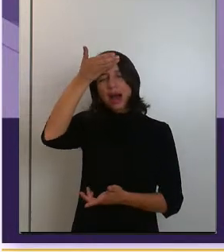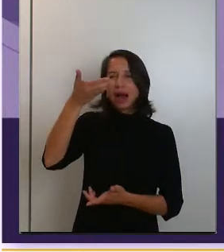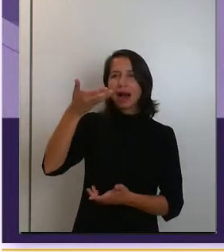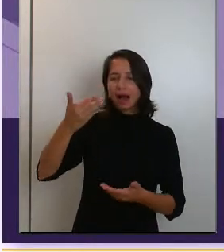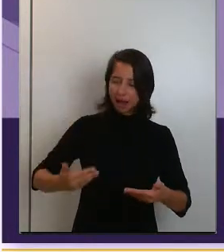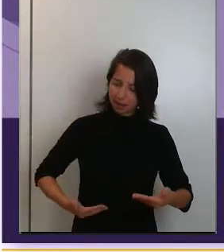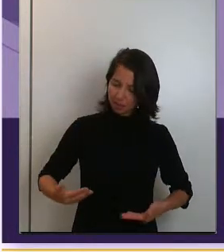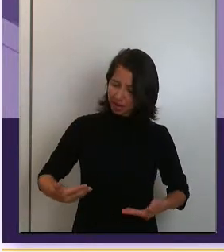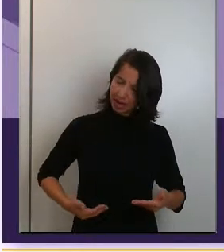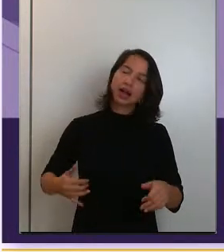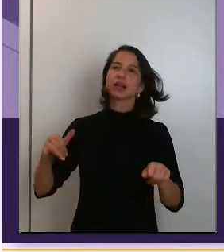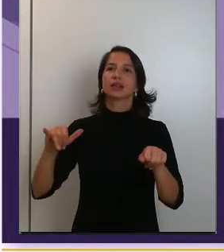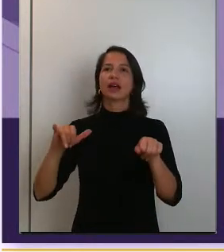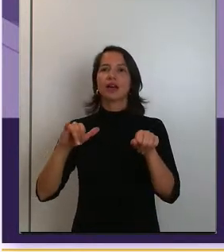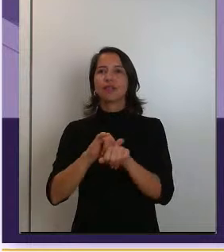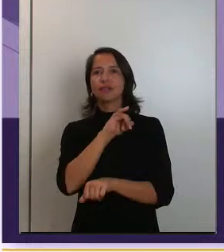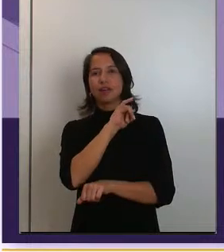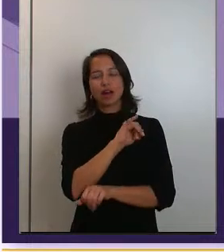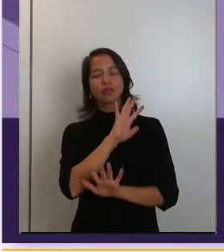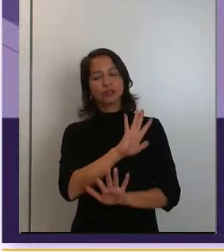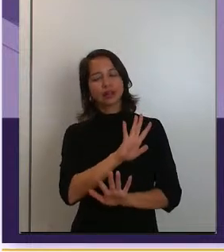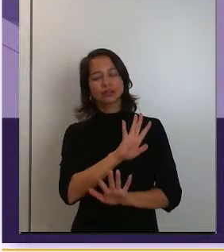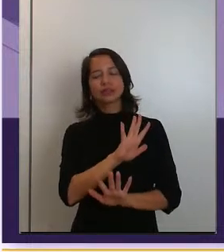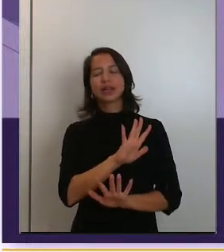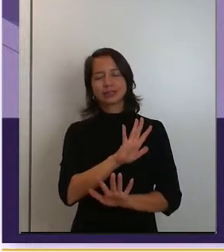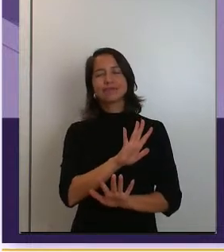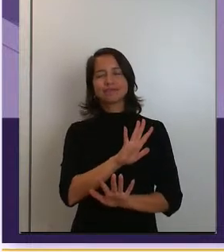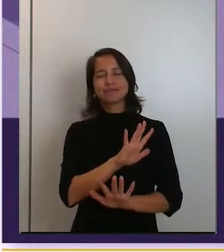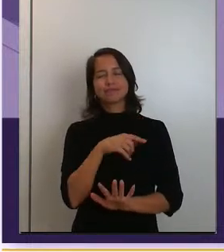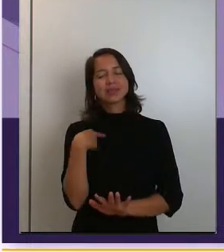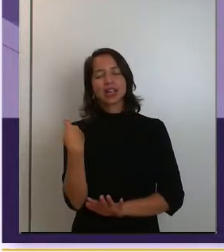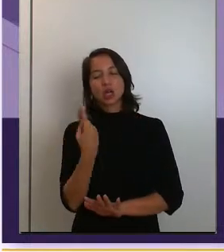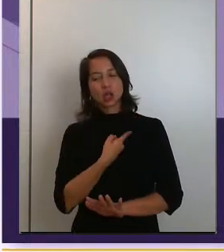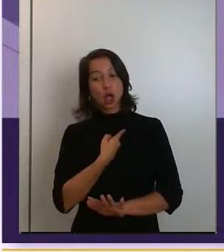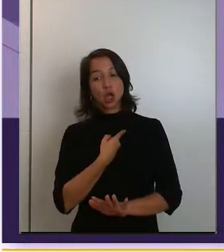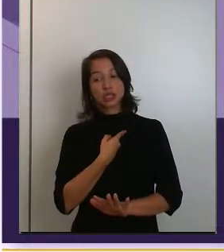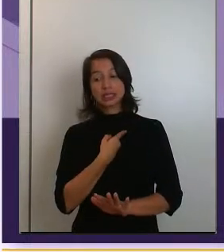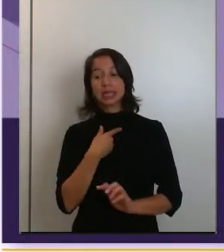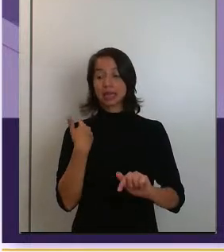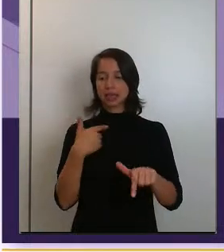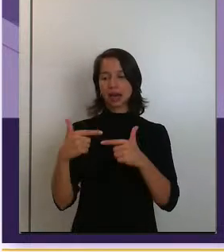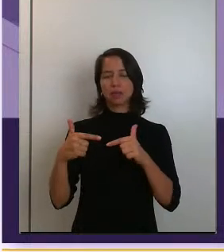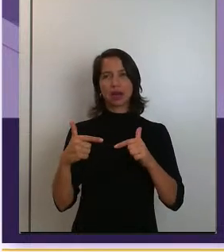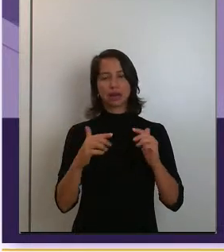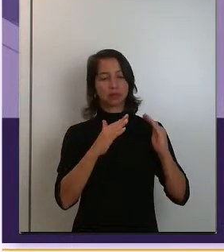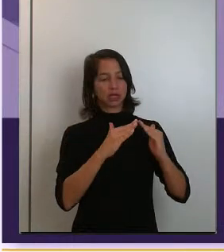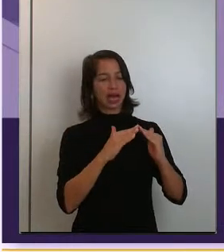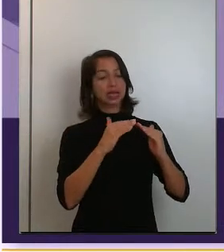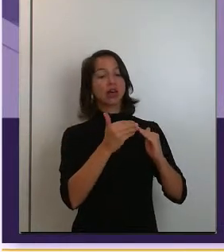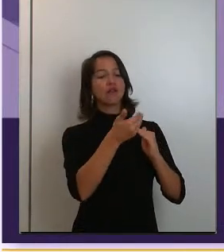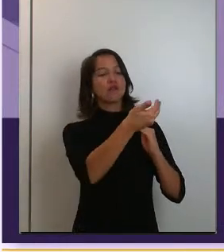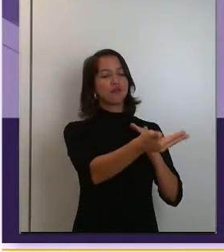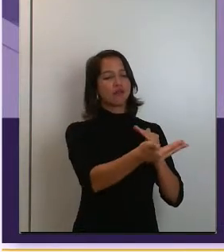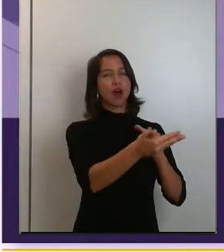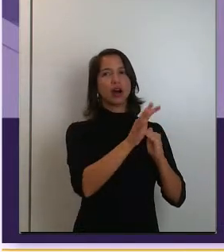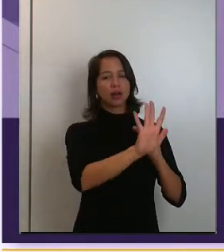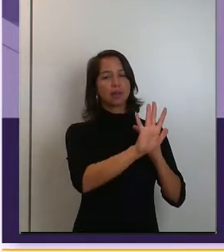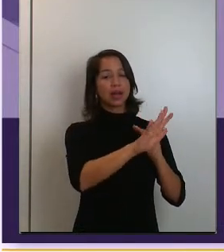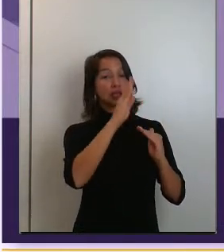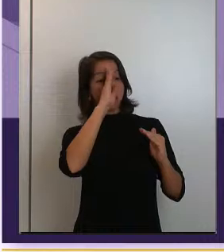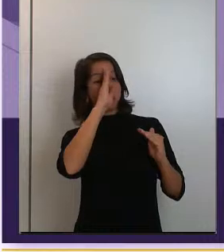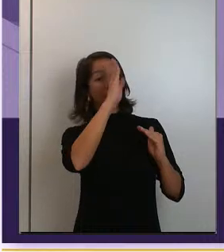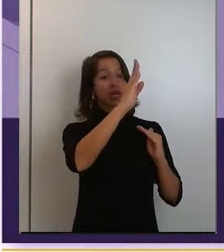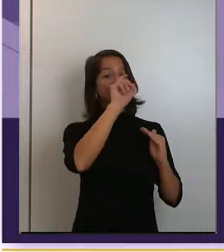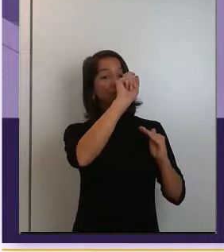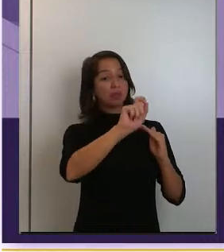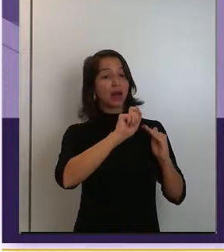por mais que a gente trabalhe e por mais que a gente trabalhe muito ainda fora de casa, a sociedade ainda enxerga que o trabalho natural e principal da mulher